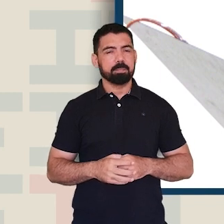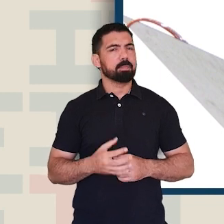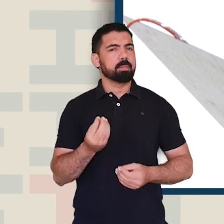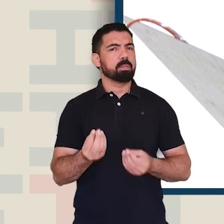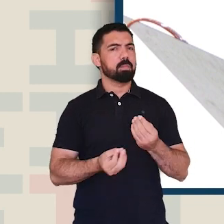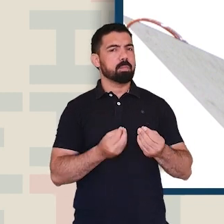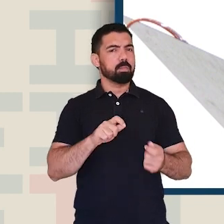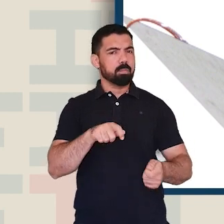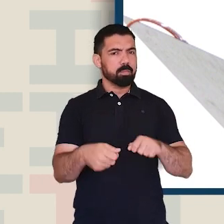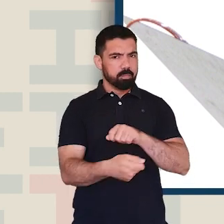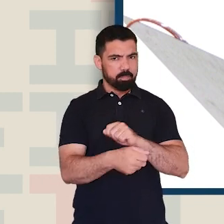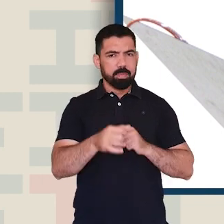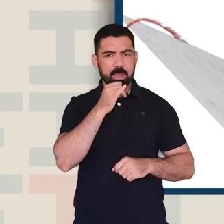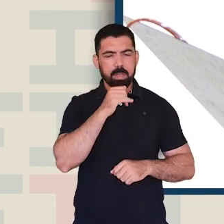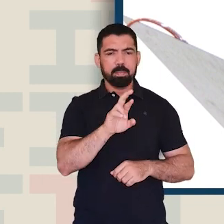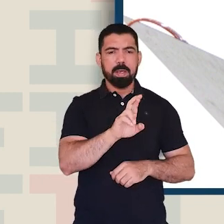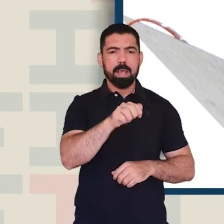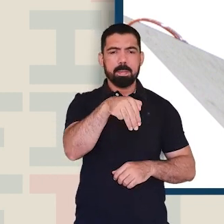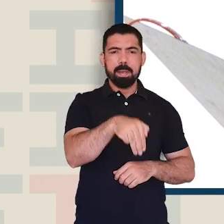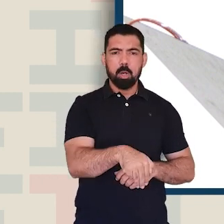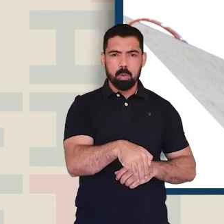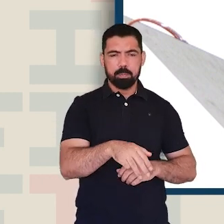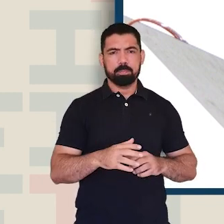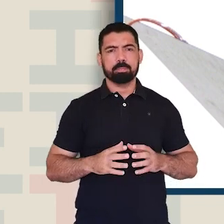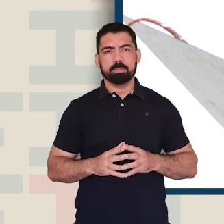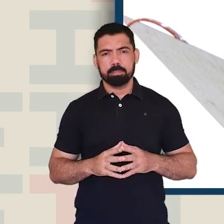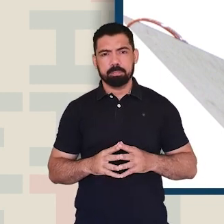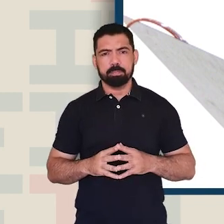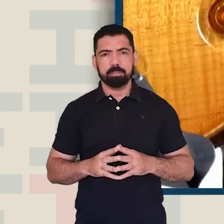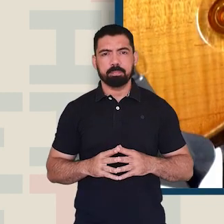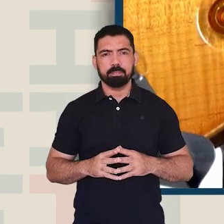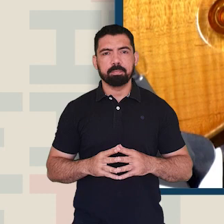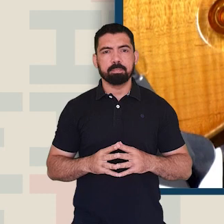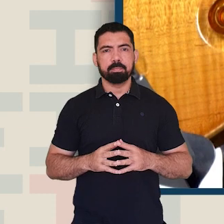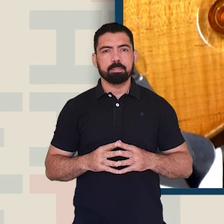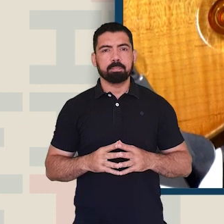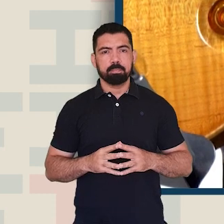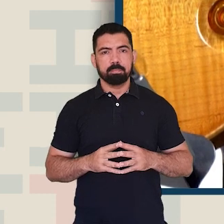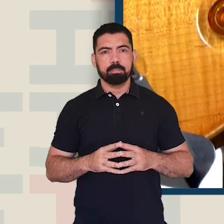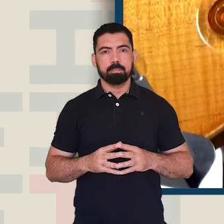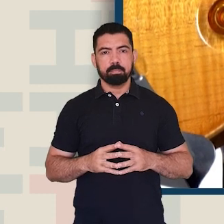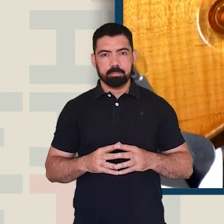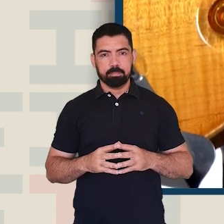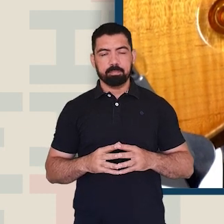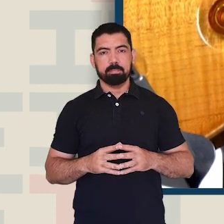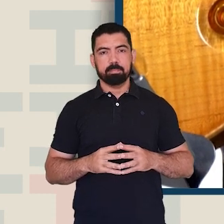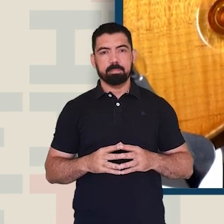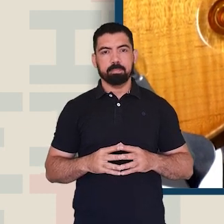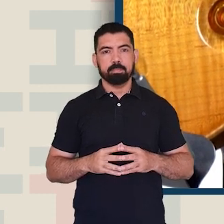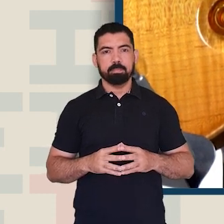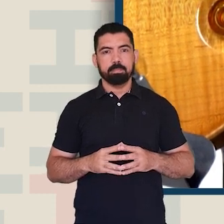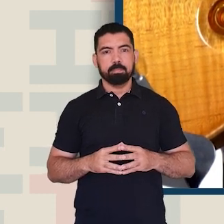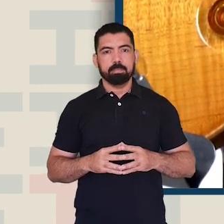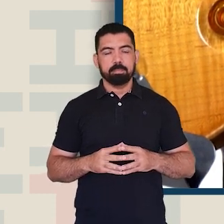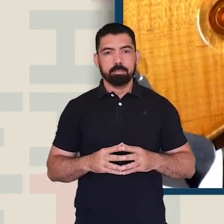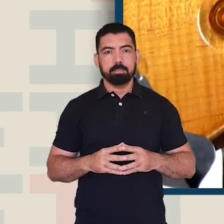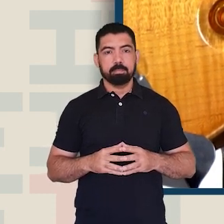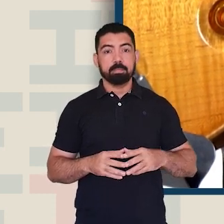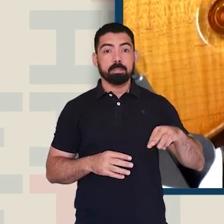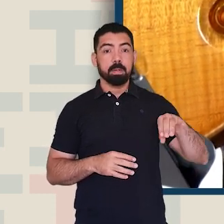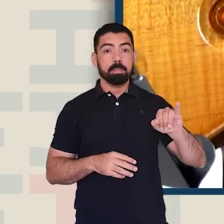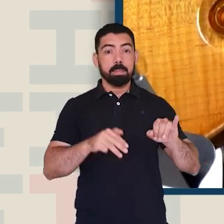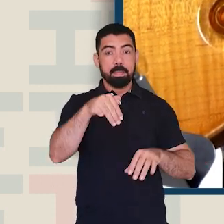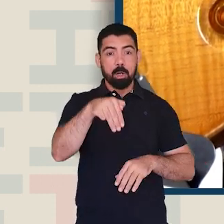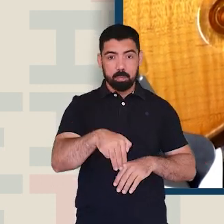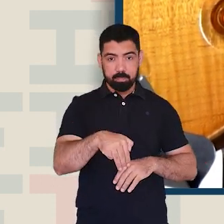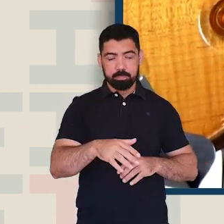Então, como é que seria em Ré menor? Né?